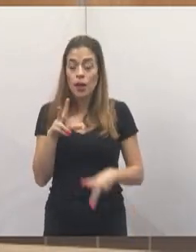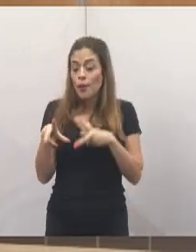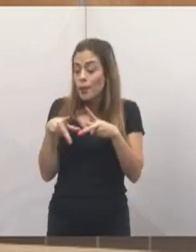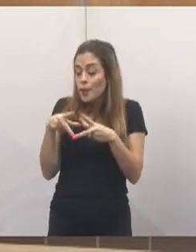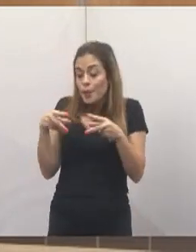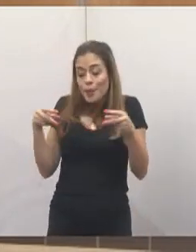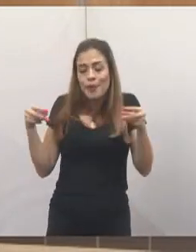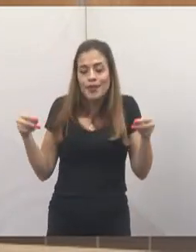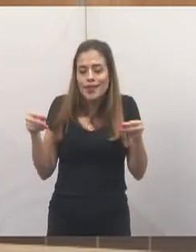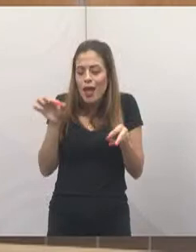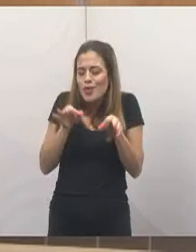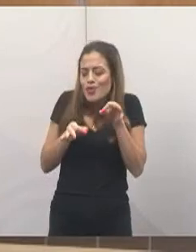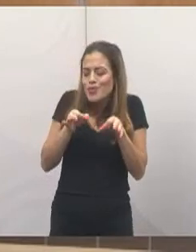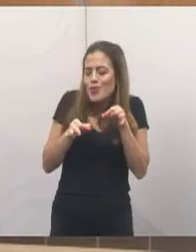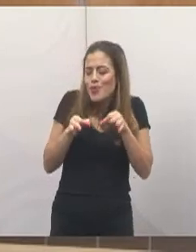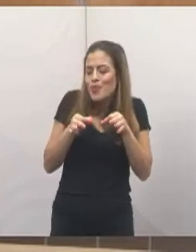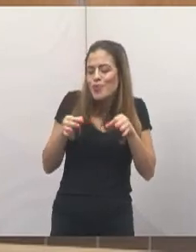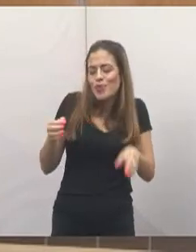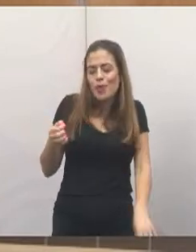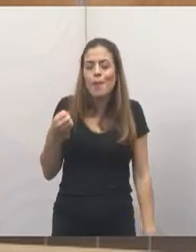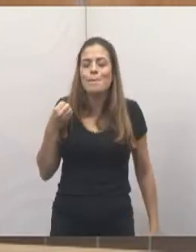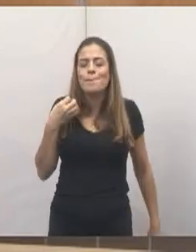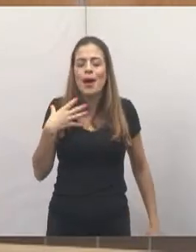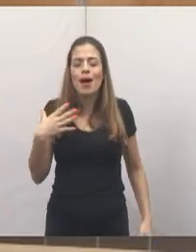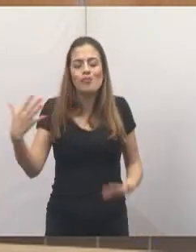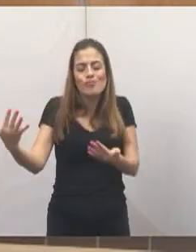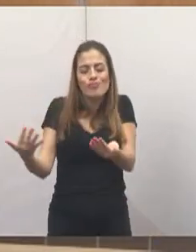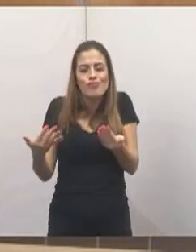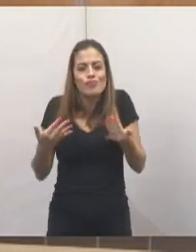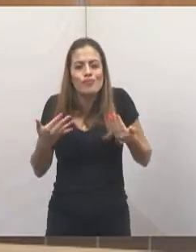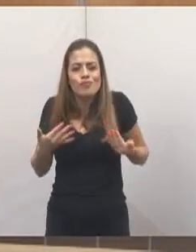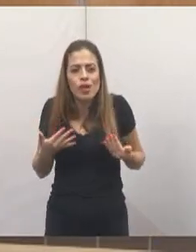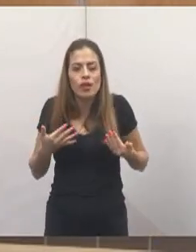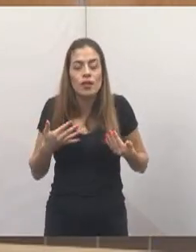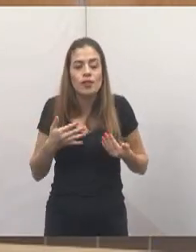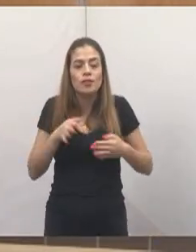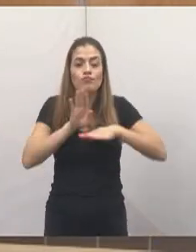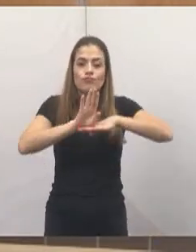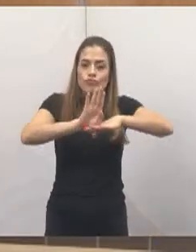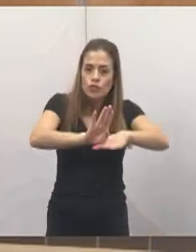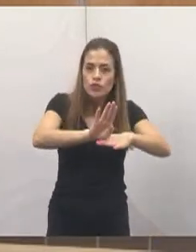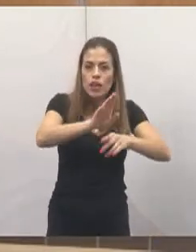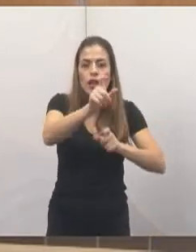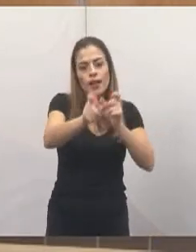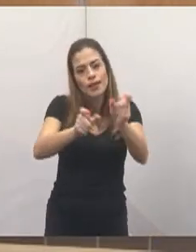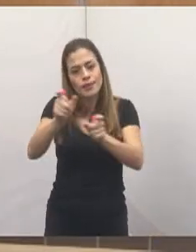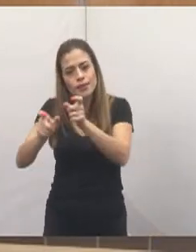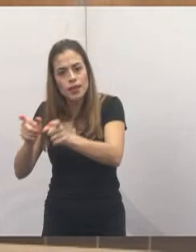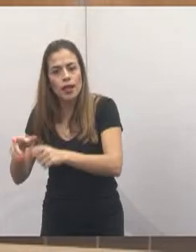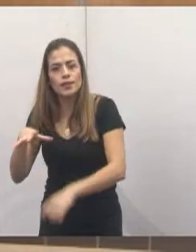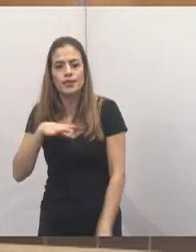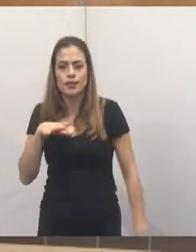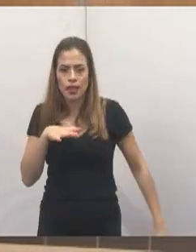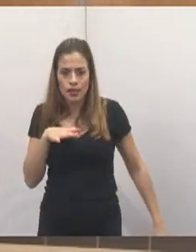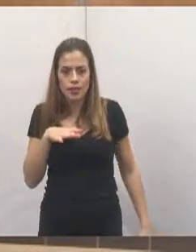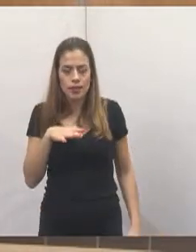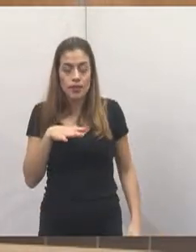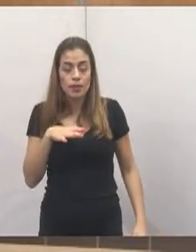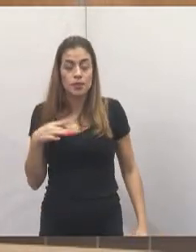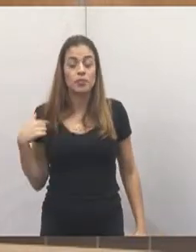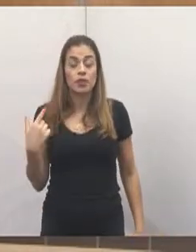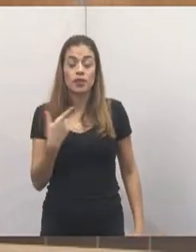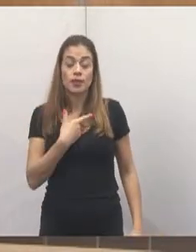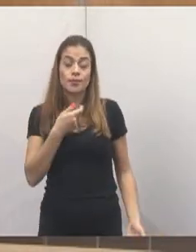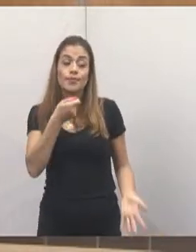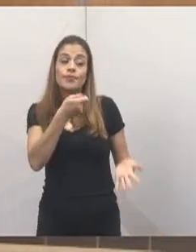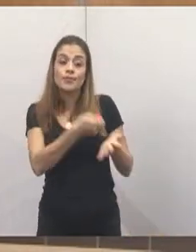valor, pois se torna uma jurisprudência e muito auxiliará os municípios, que, assim como o nosso, decidirem